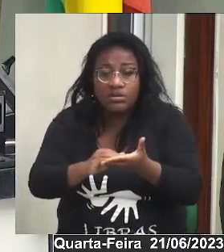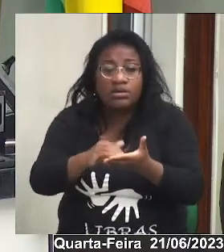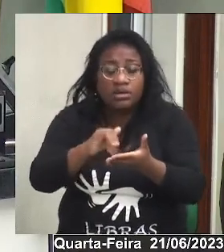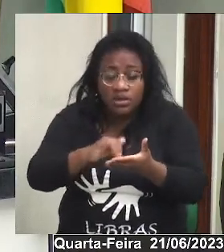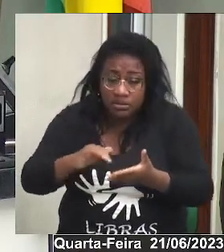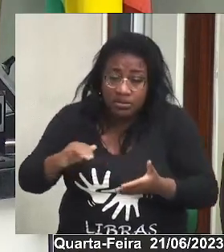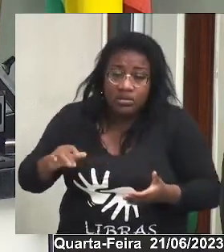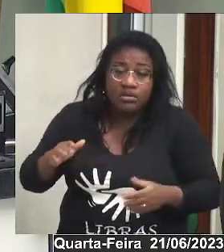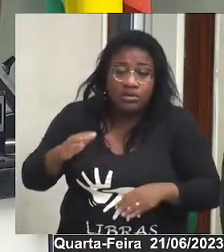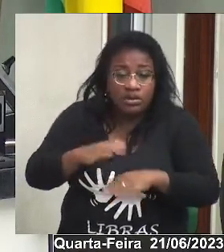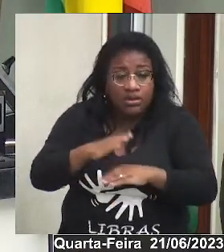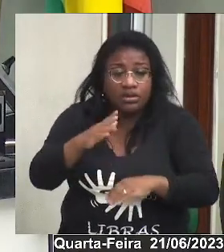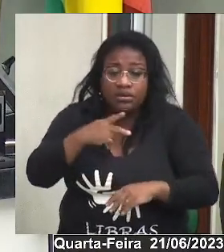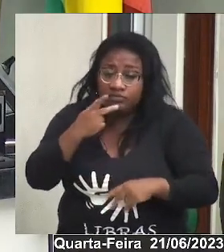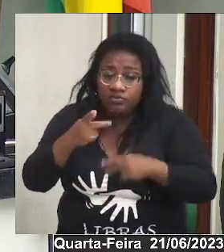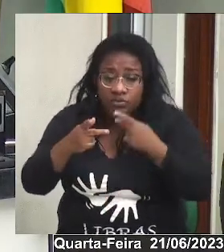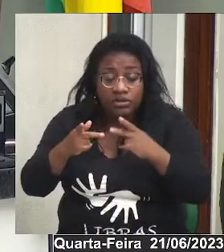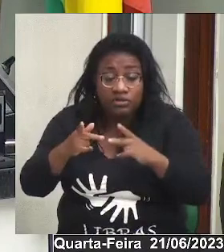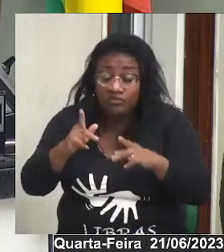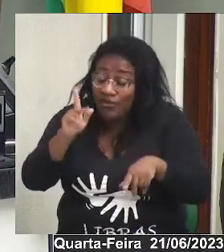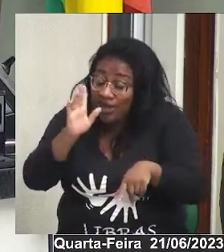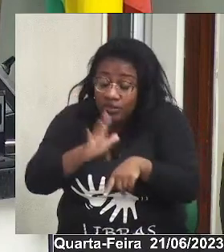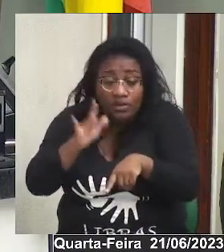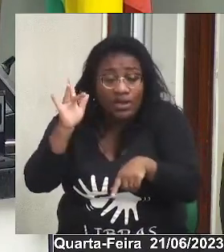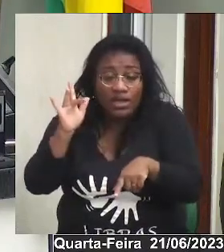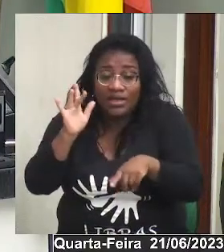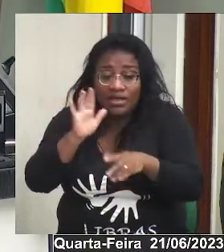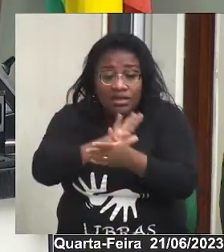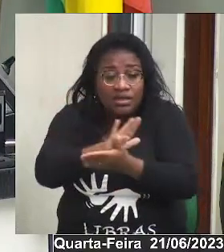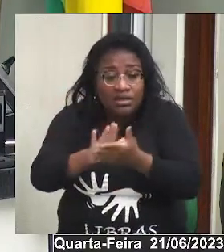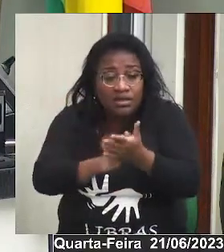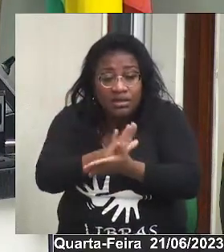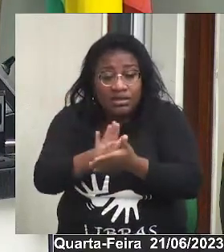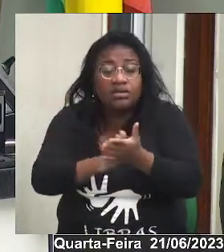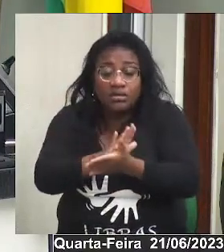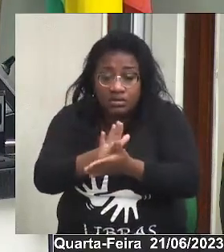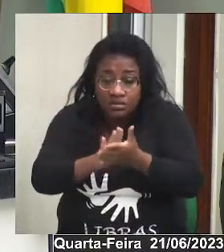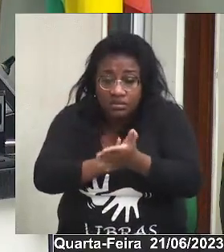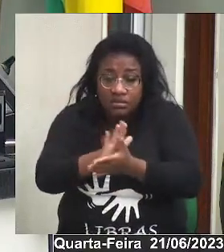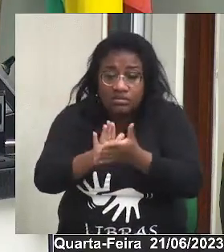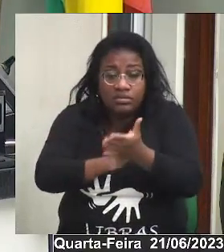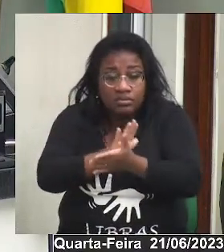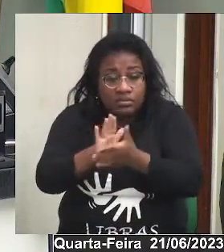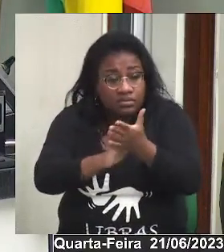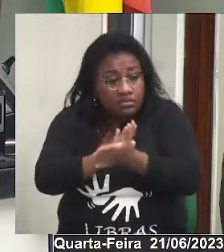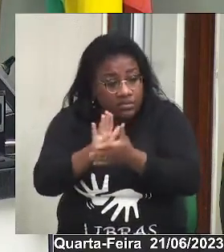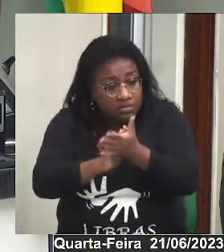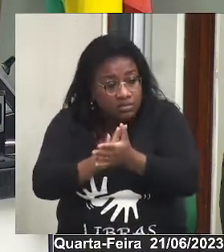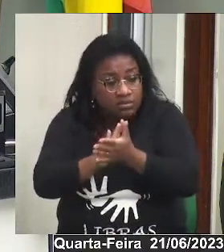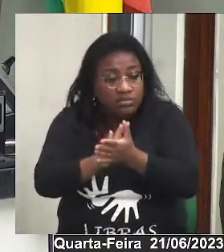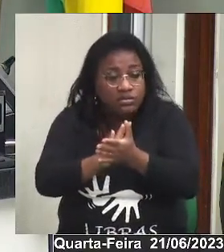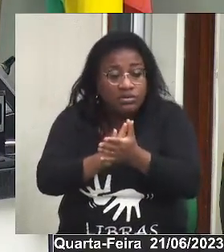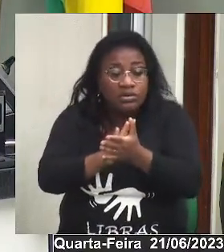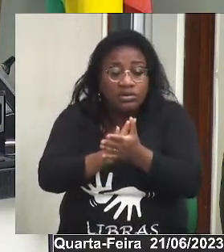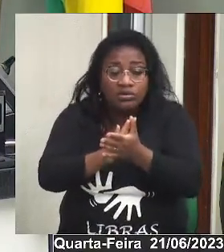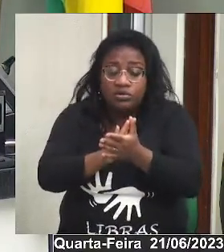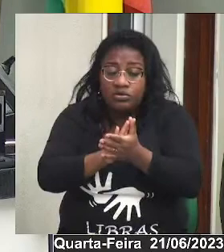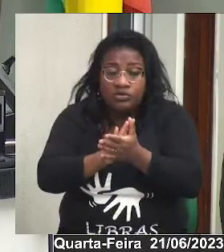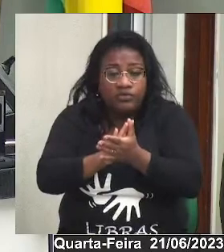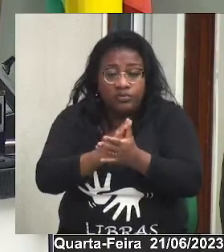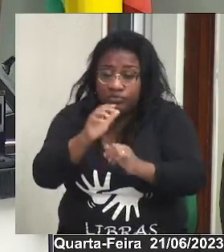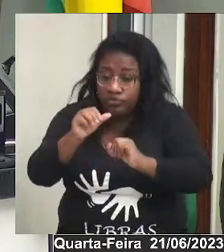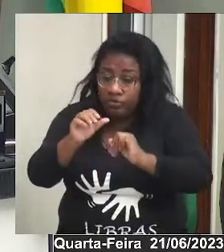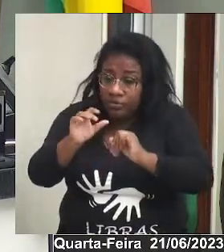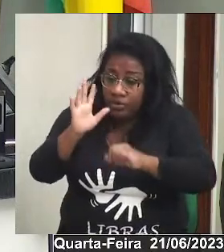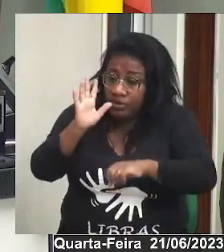parte e ele tomou a atitude de não mexer com vocês e não vão mexer. E nós aqui vereadores também demos a nossa palavra que nós não vamos tomar